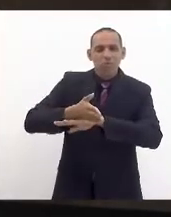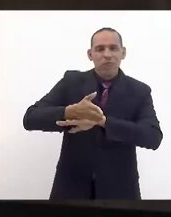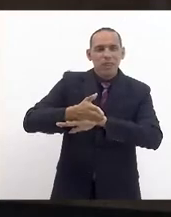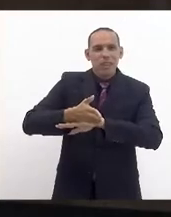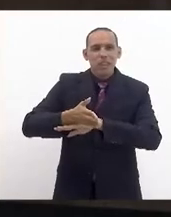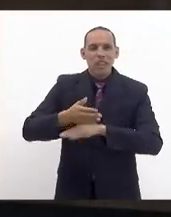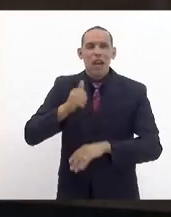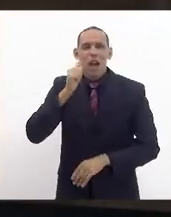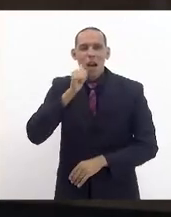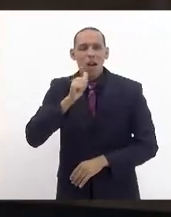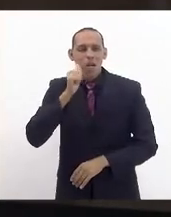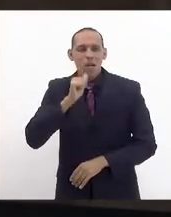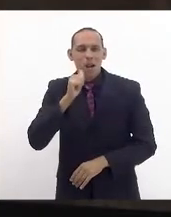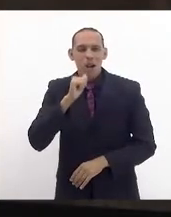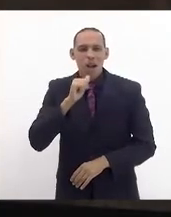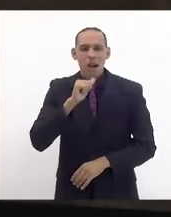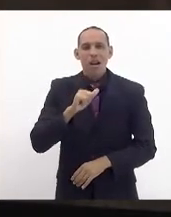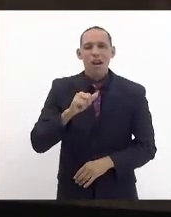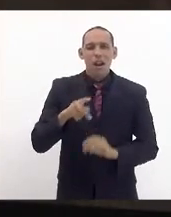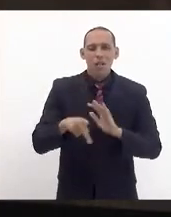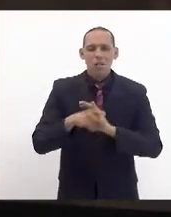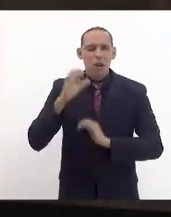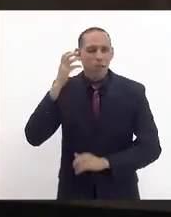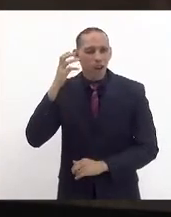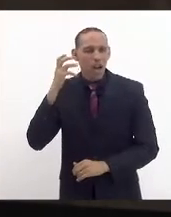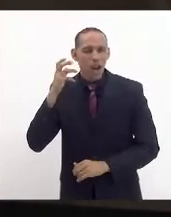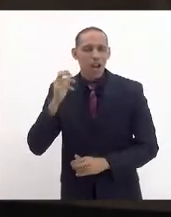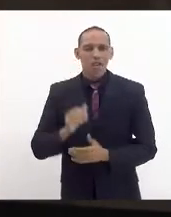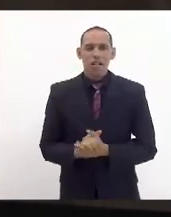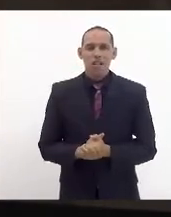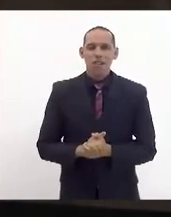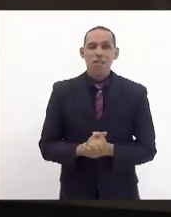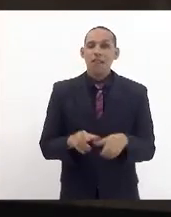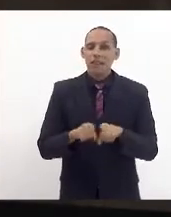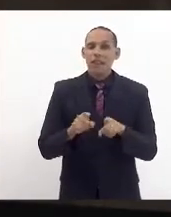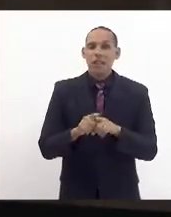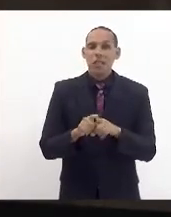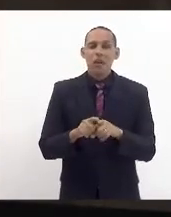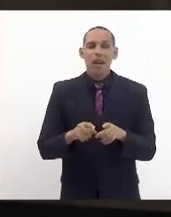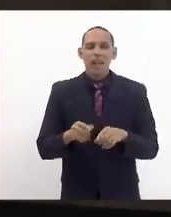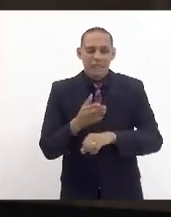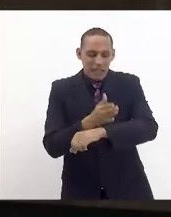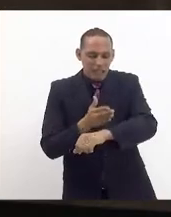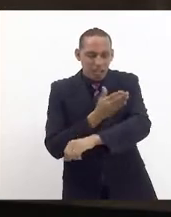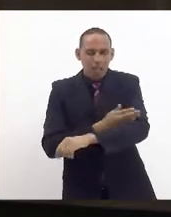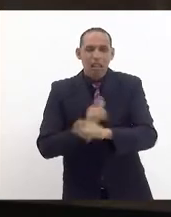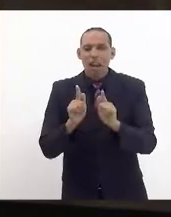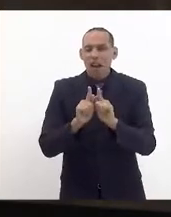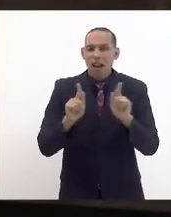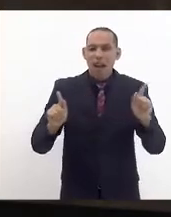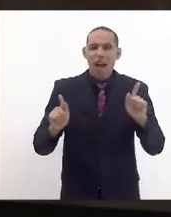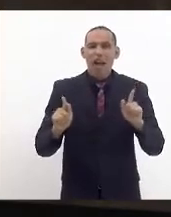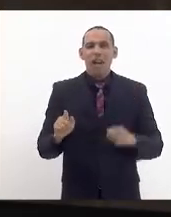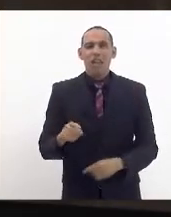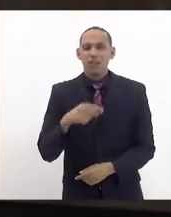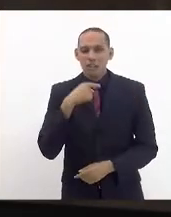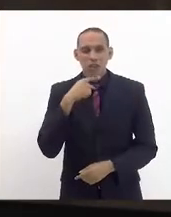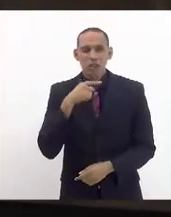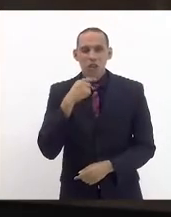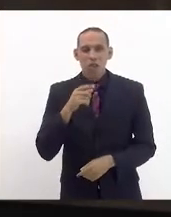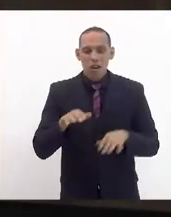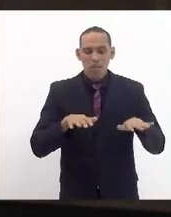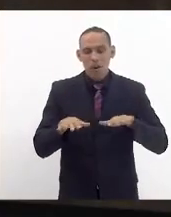matou uma radialista e deixou com graves ferimentos e com impossibilidade de